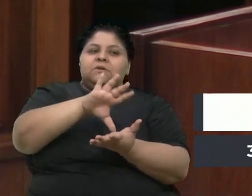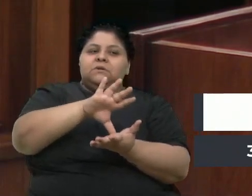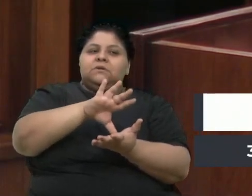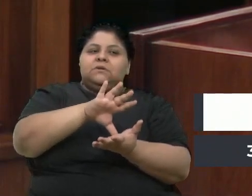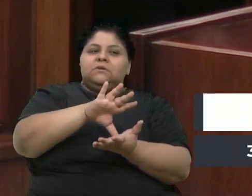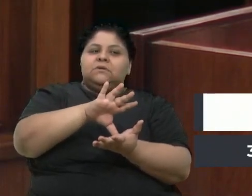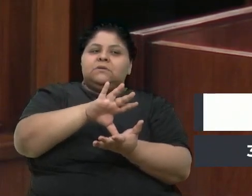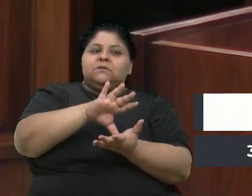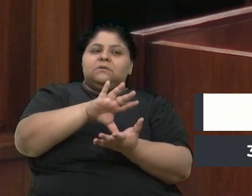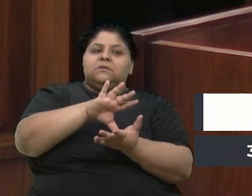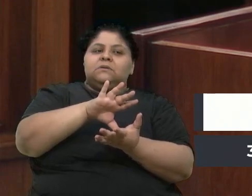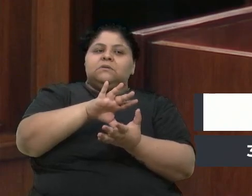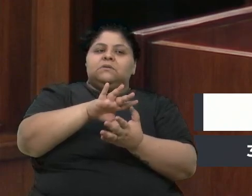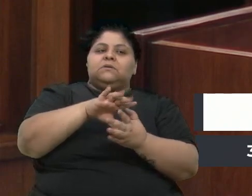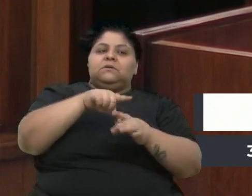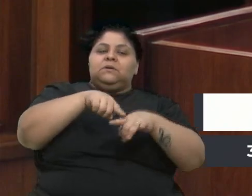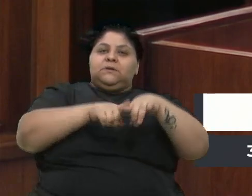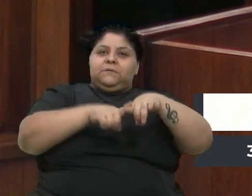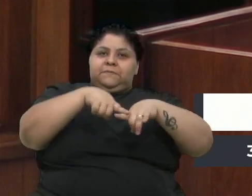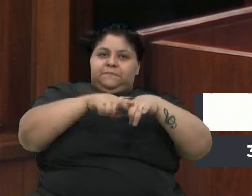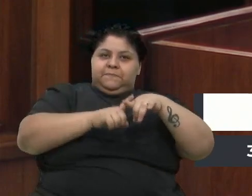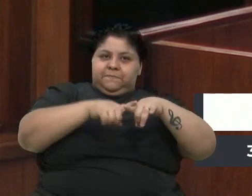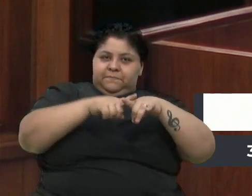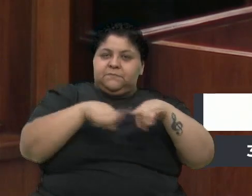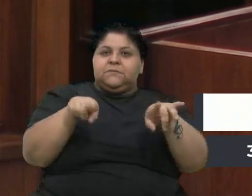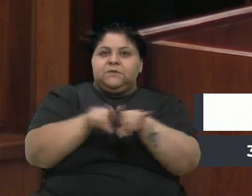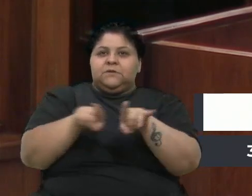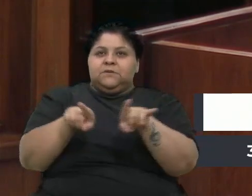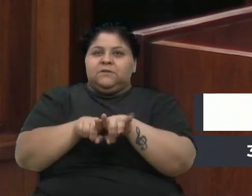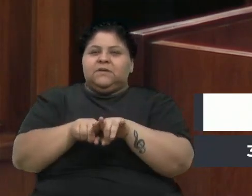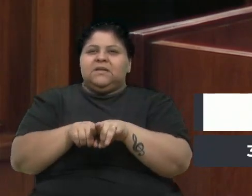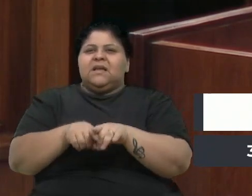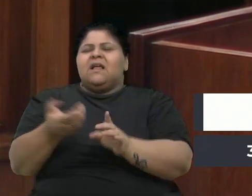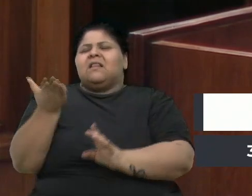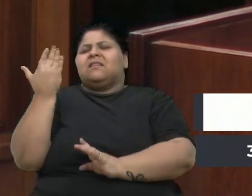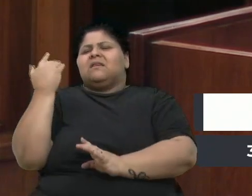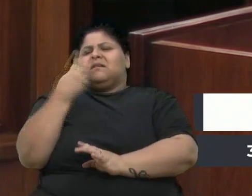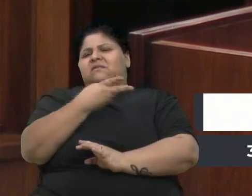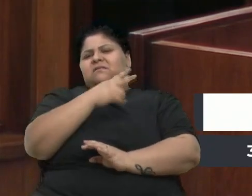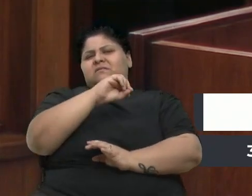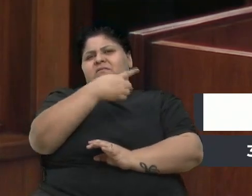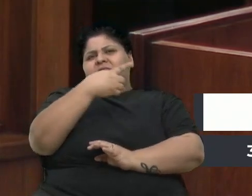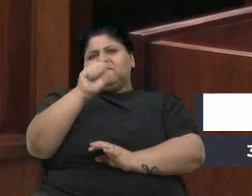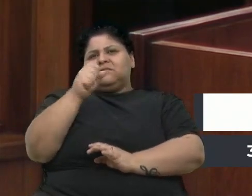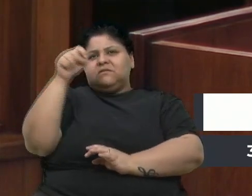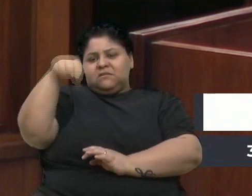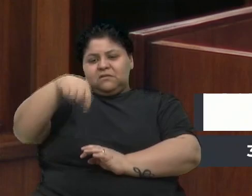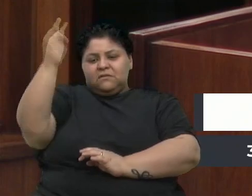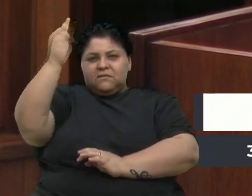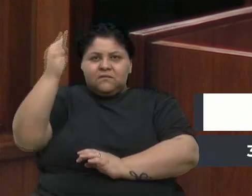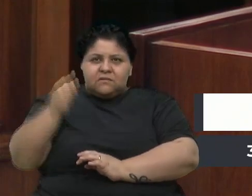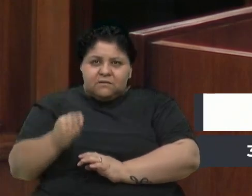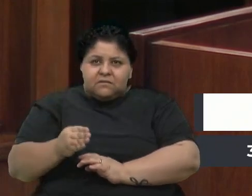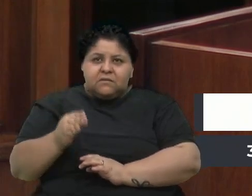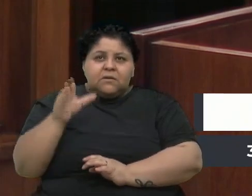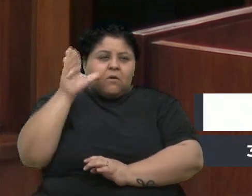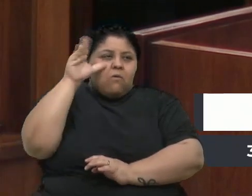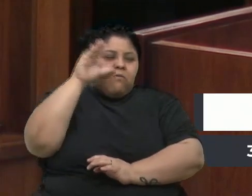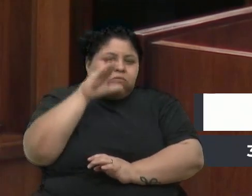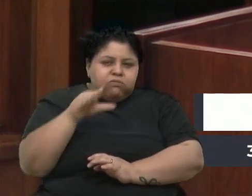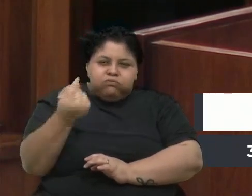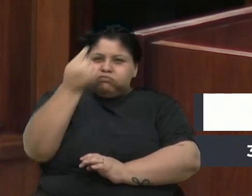atende 9 cidades, né, e que está desde 2018 no Brasil, verificando o perfil